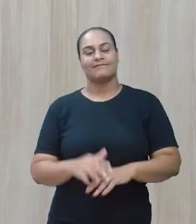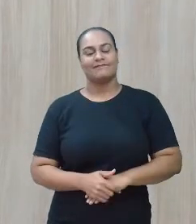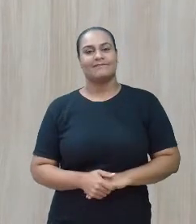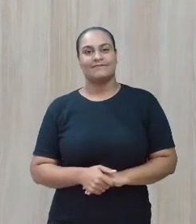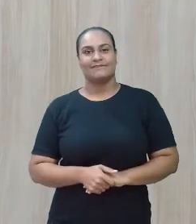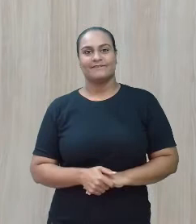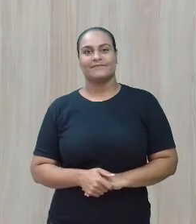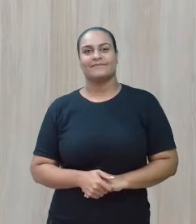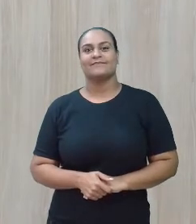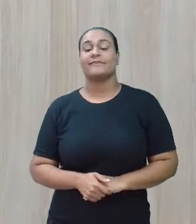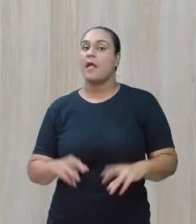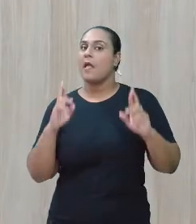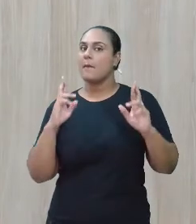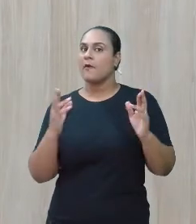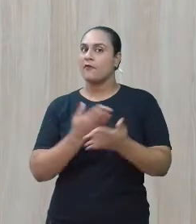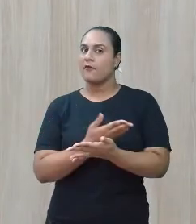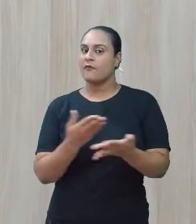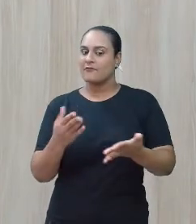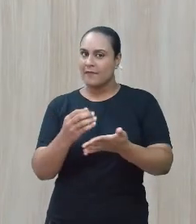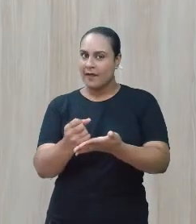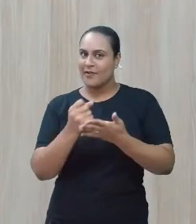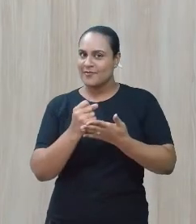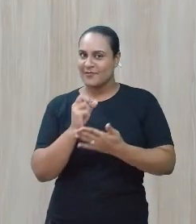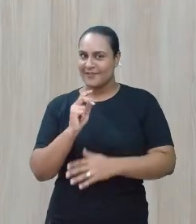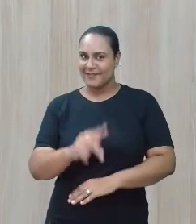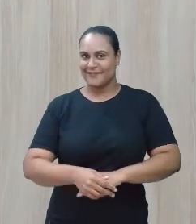vocês, contamos com vocês.